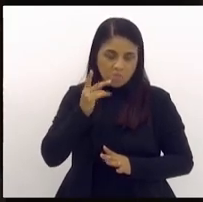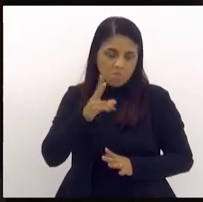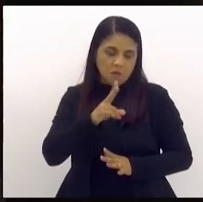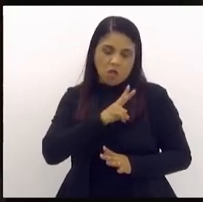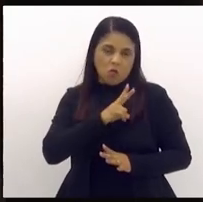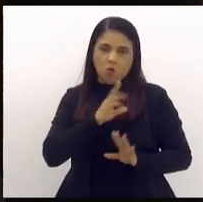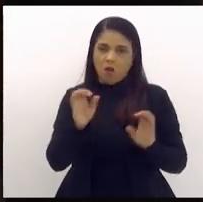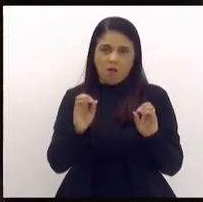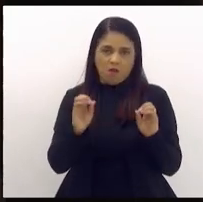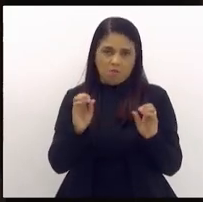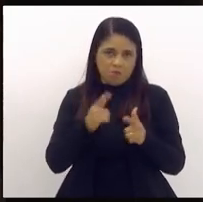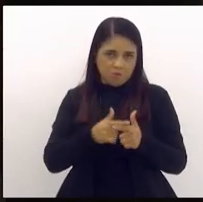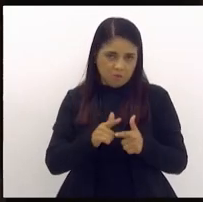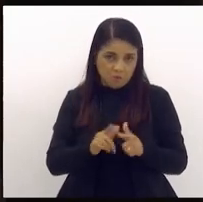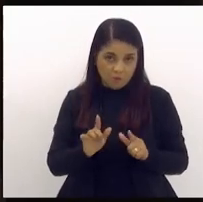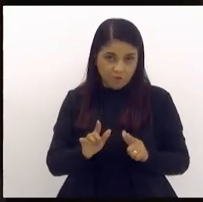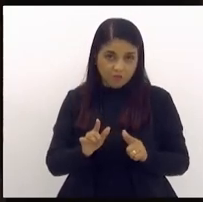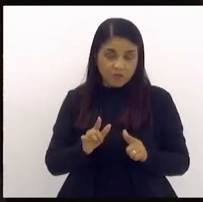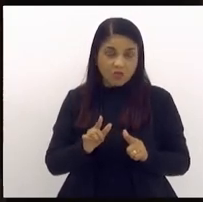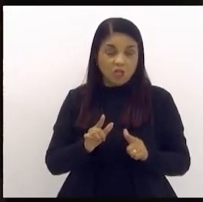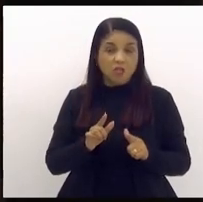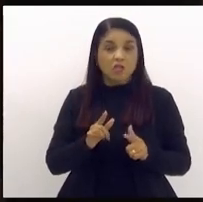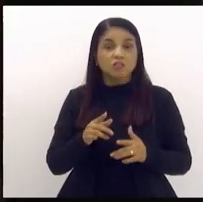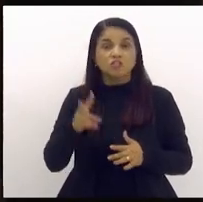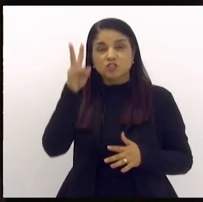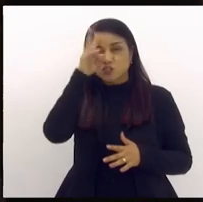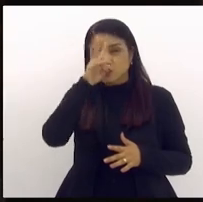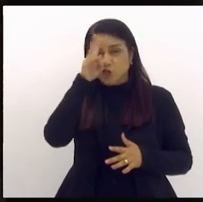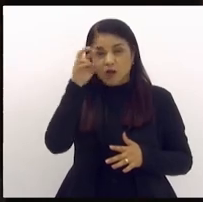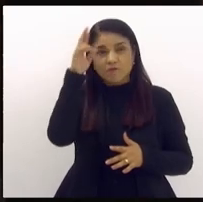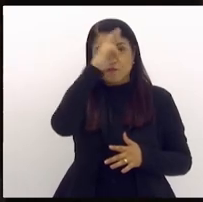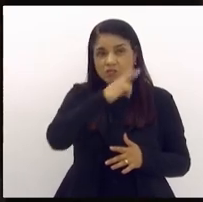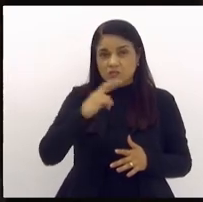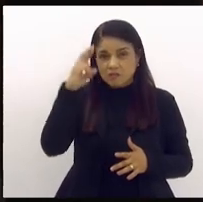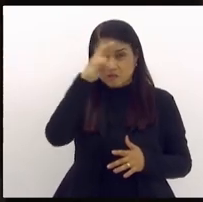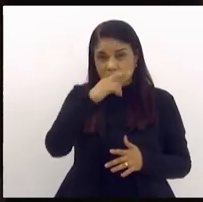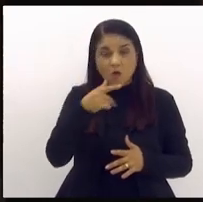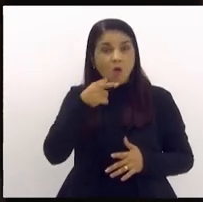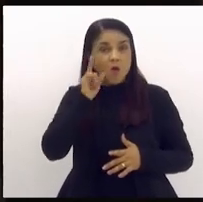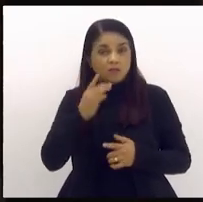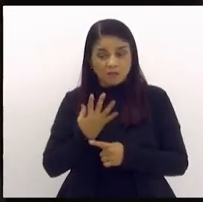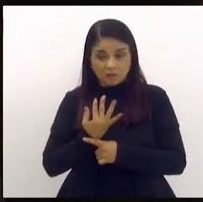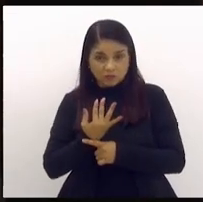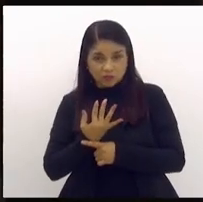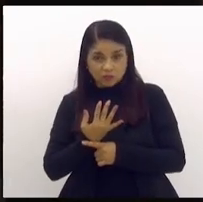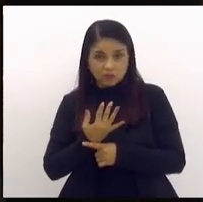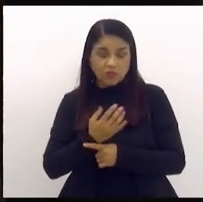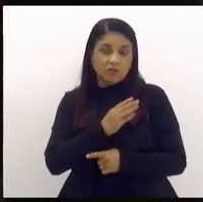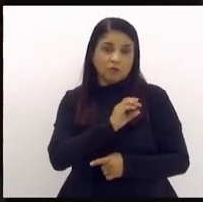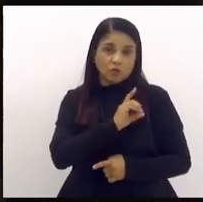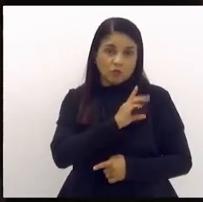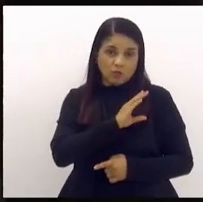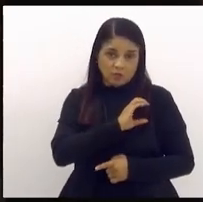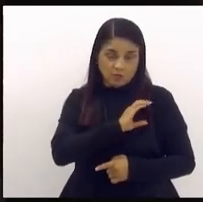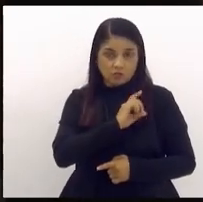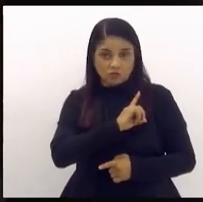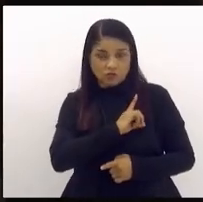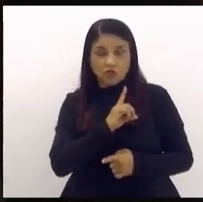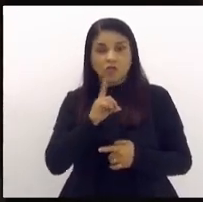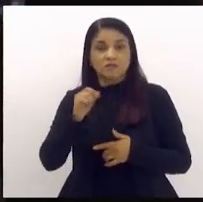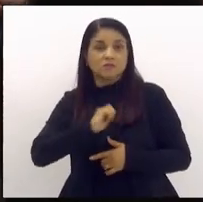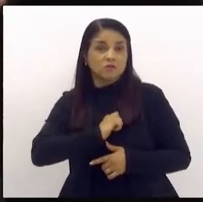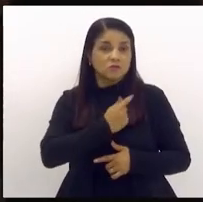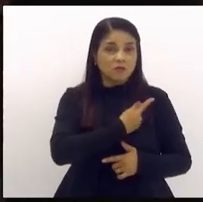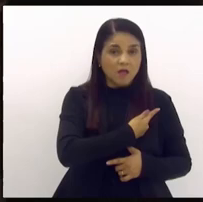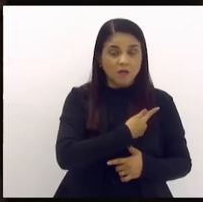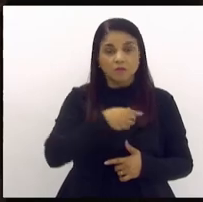pessoal. É só pegar o nosso histórico de fiscalizações. Ontem nós estávamos em Caxias, outro dia estávamos em Nilópolis, São Gonçalo, rodando